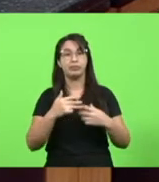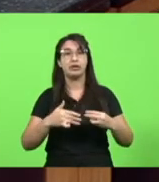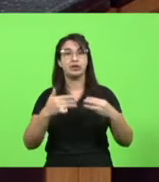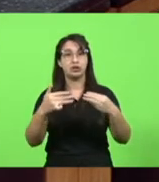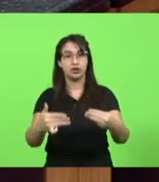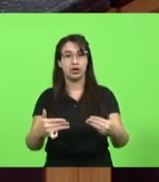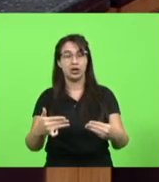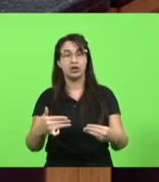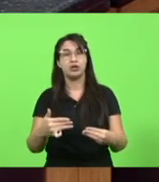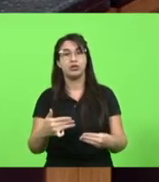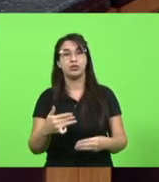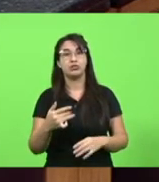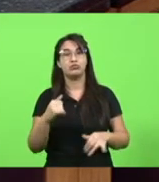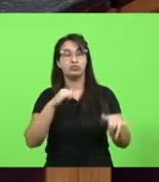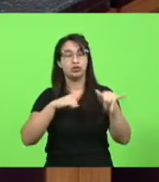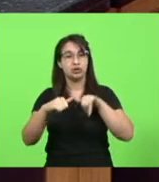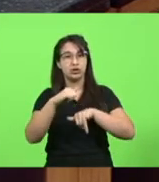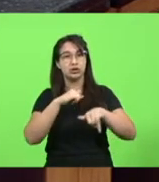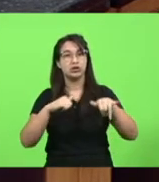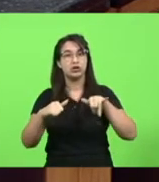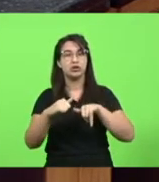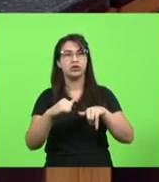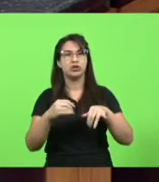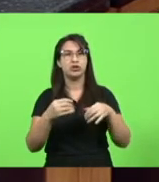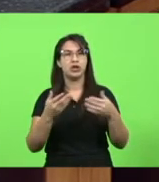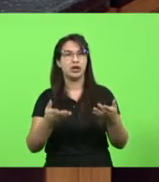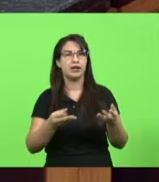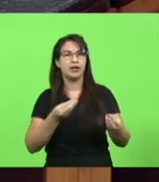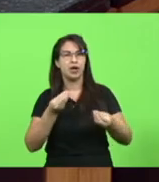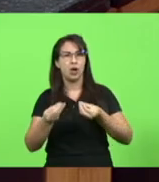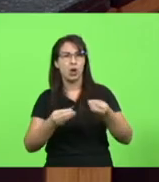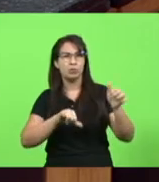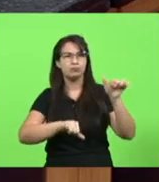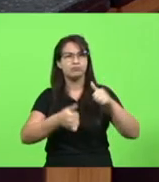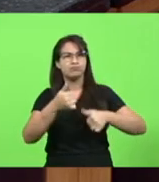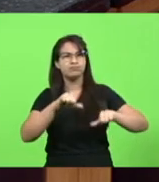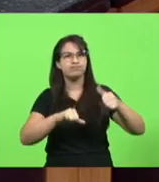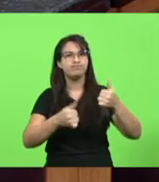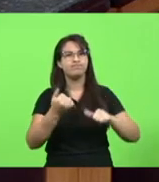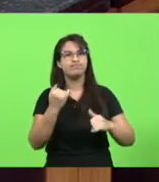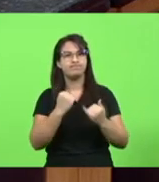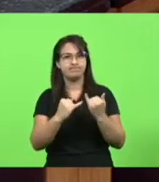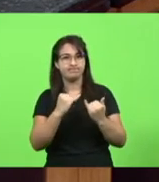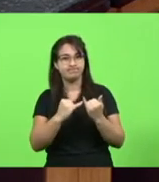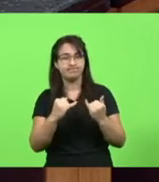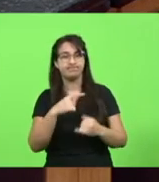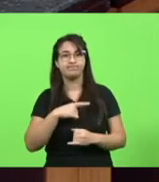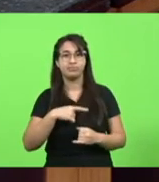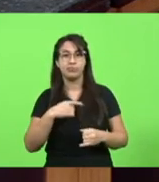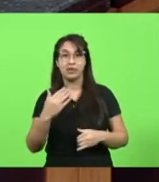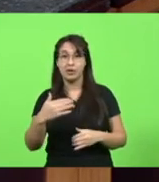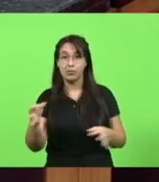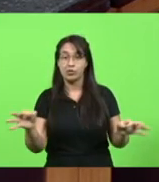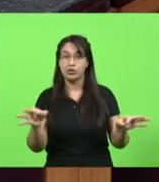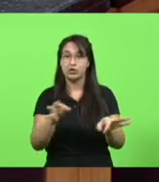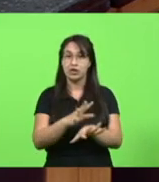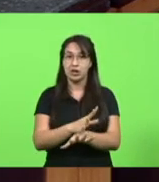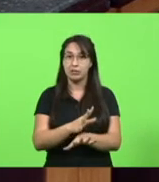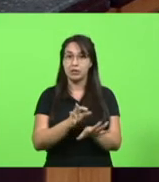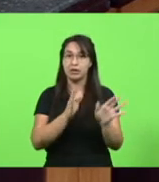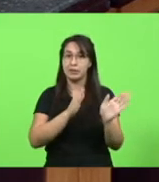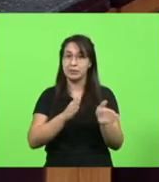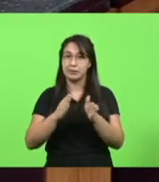grupo de trabalho está na fase de diagnóstico, mas ainda em meia fase. deve concluir o planejamento até